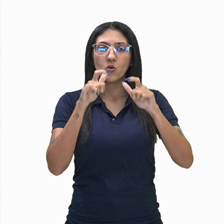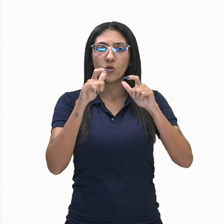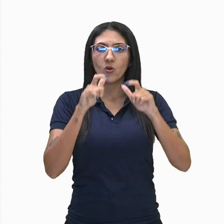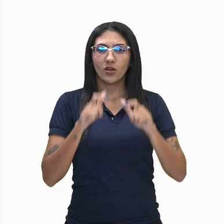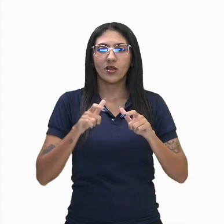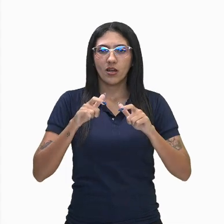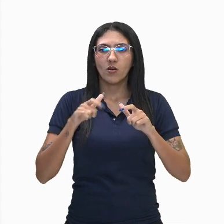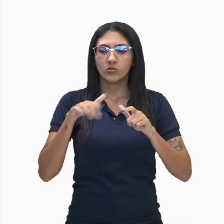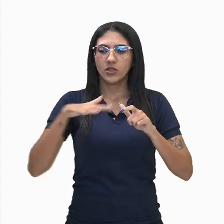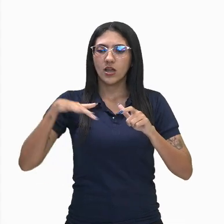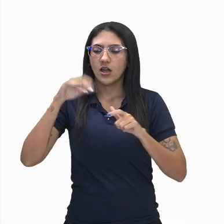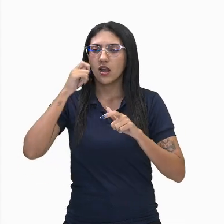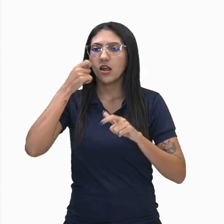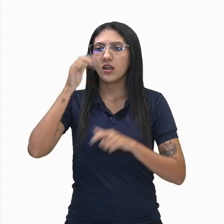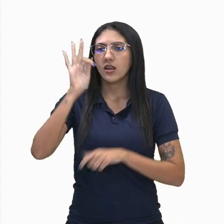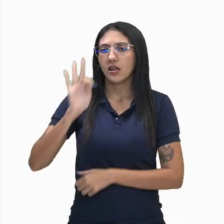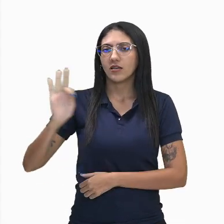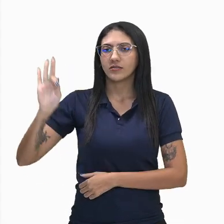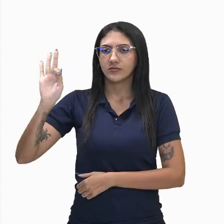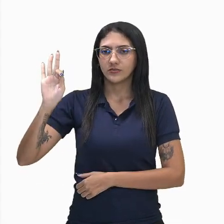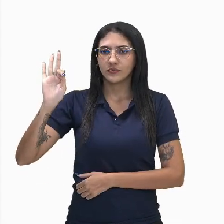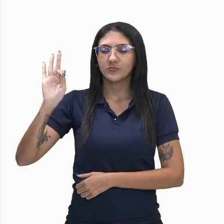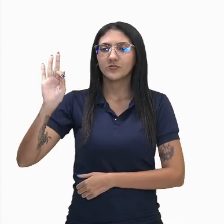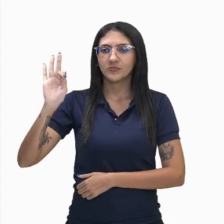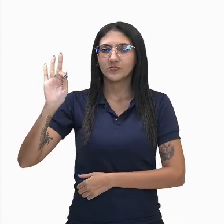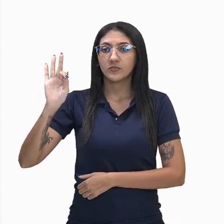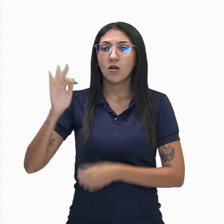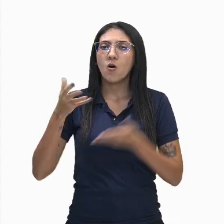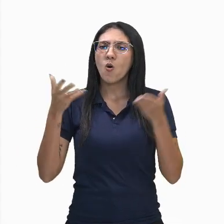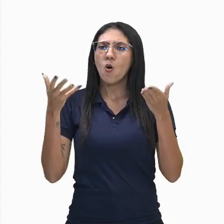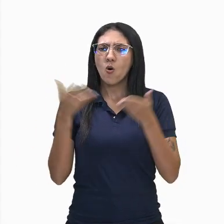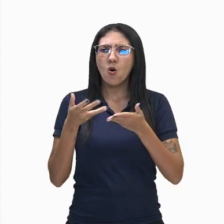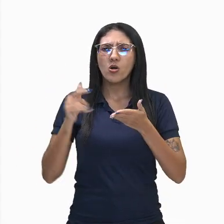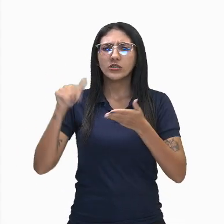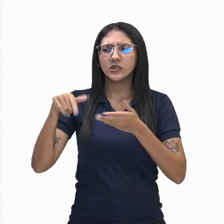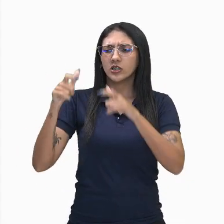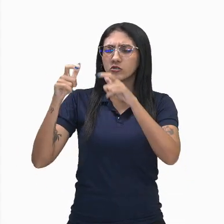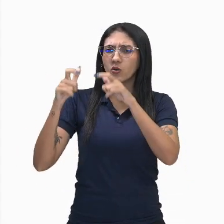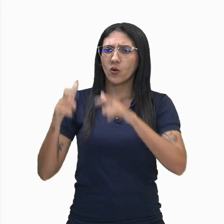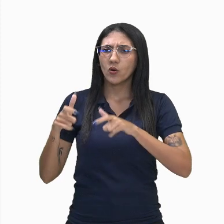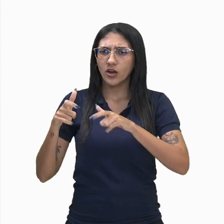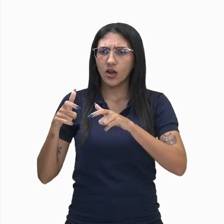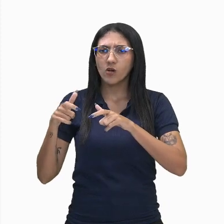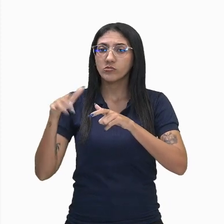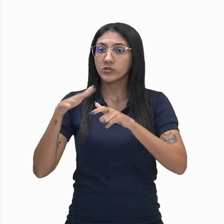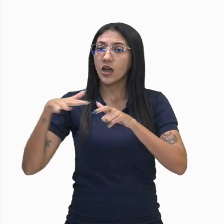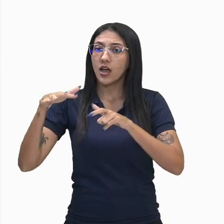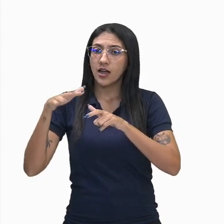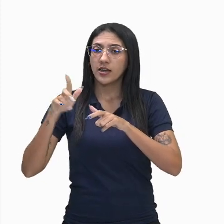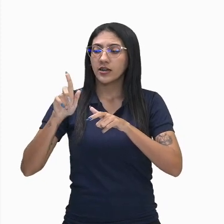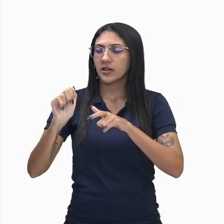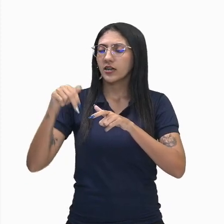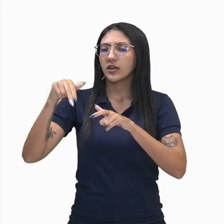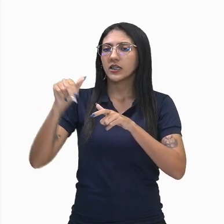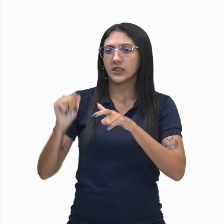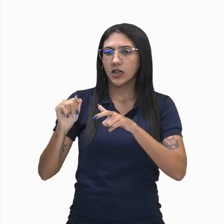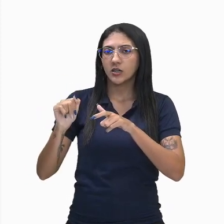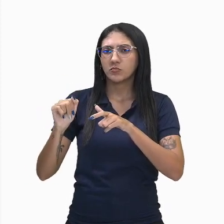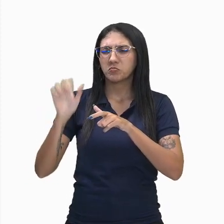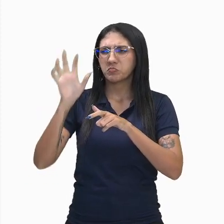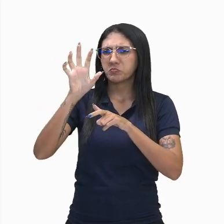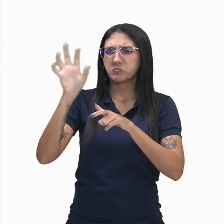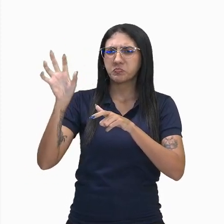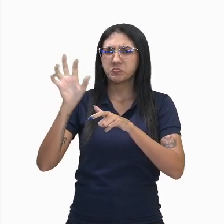do continente africano, onde hoje seria a localização atual do Império de Gana, compreendendo ali a região